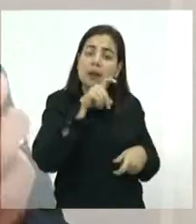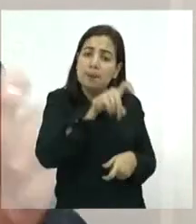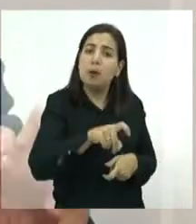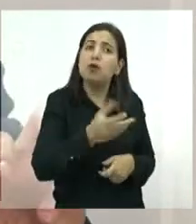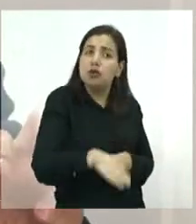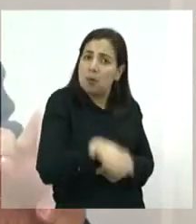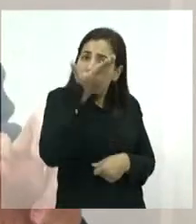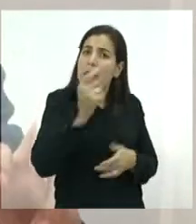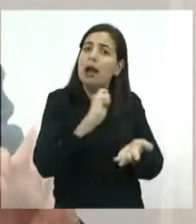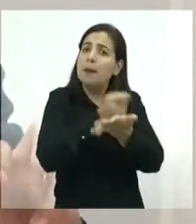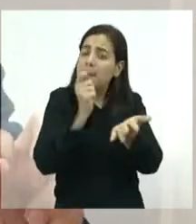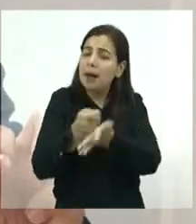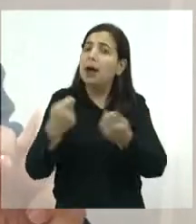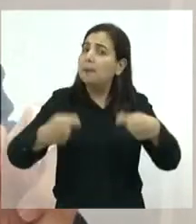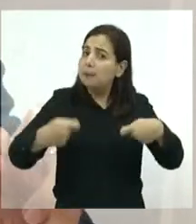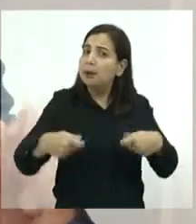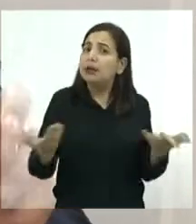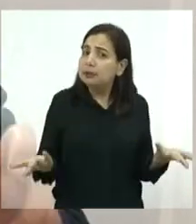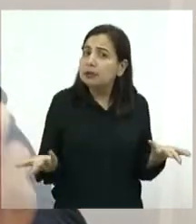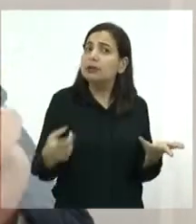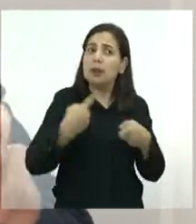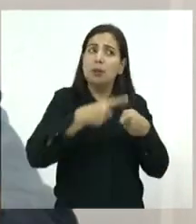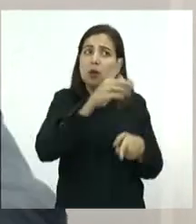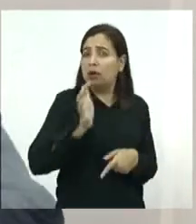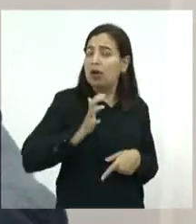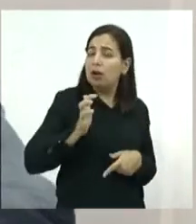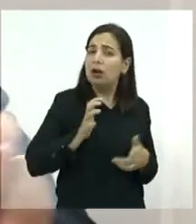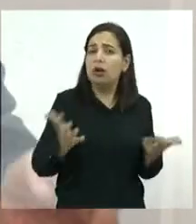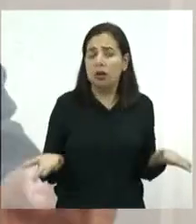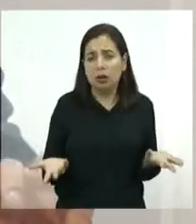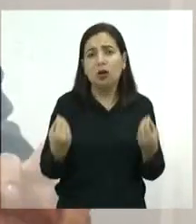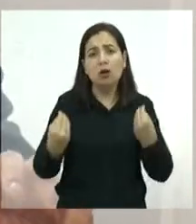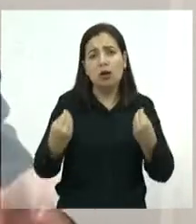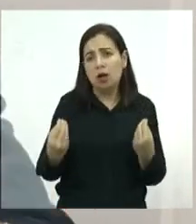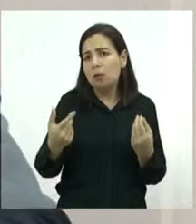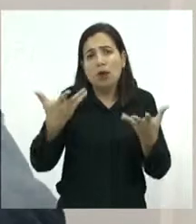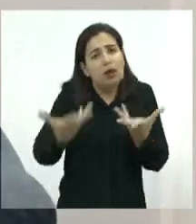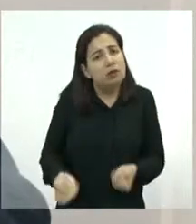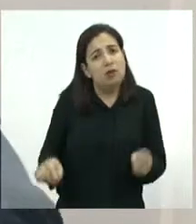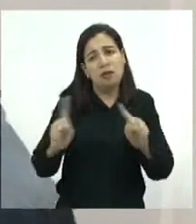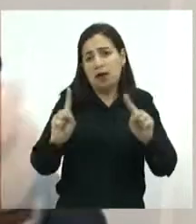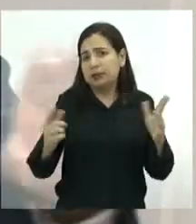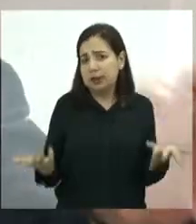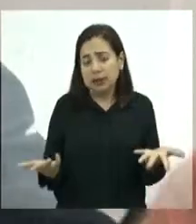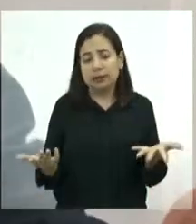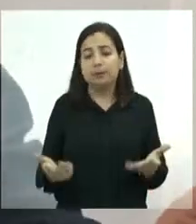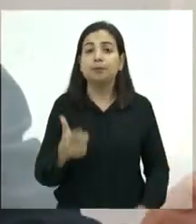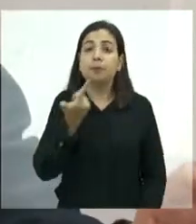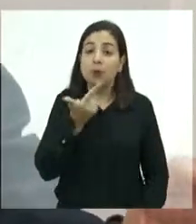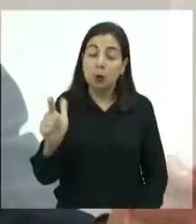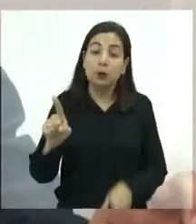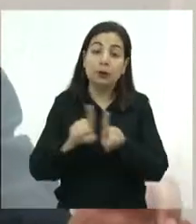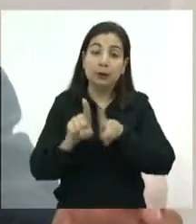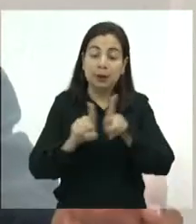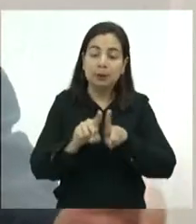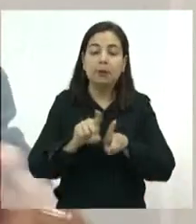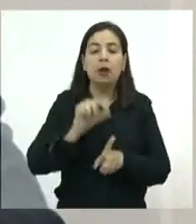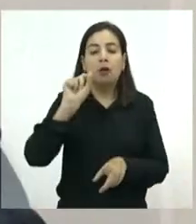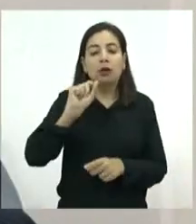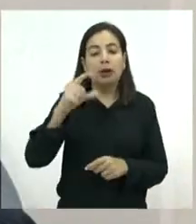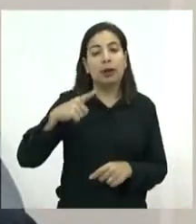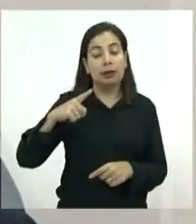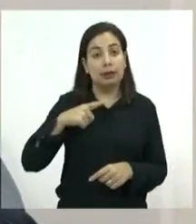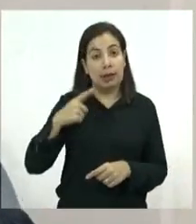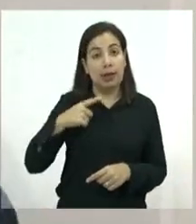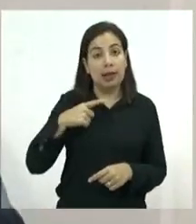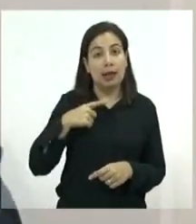olharmos o agricultor familiar, que hoje consegue se aposentar com 65 anos, mesmo que não contribua,